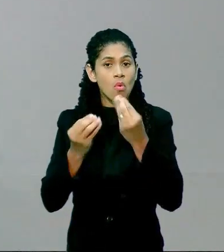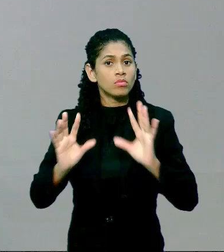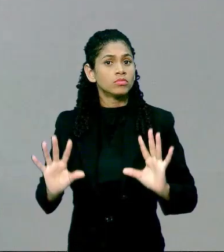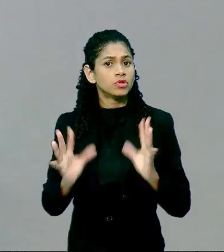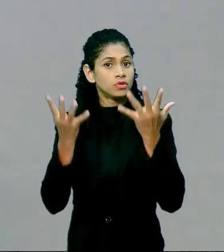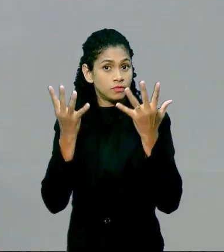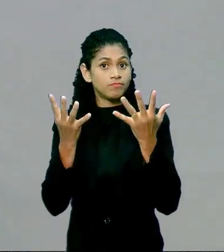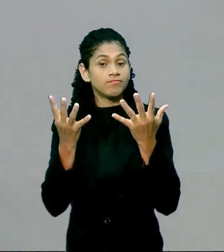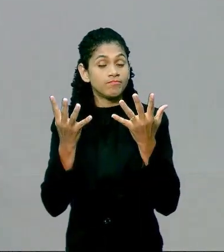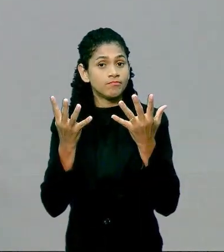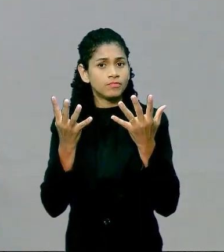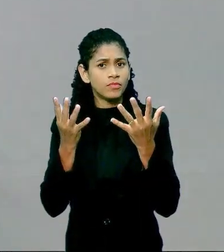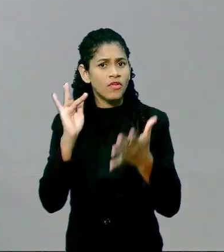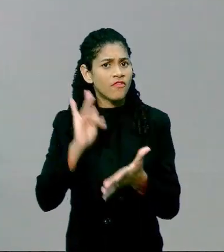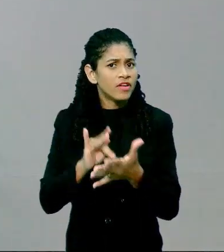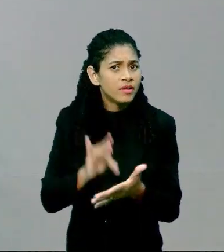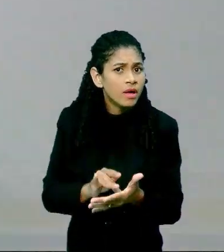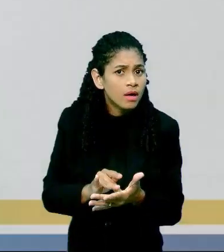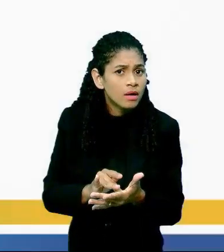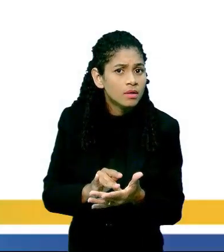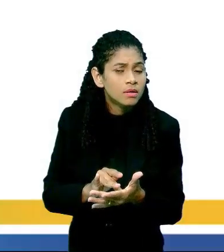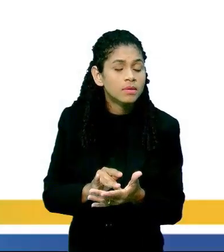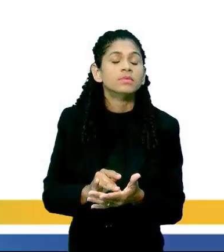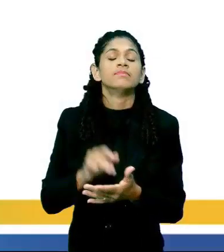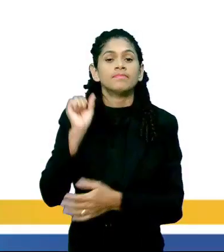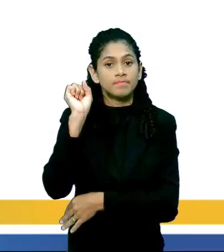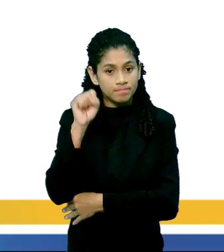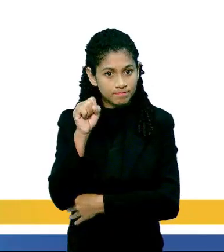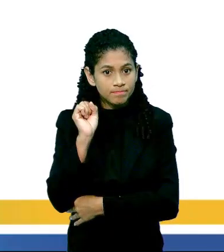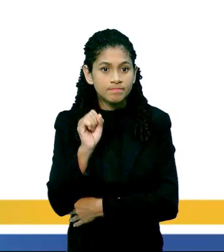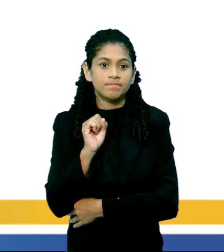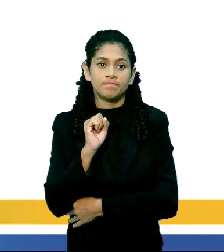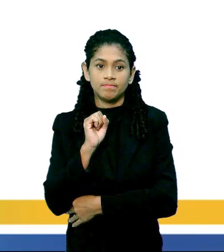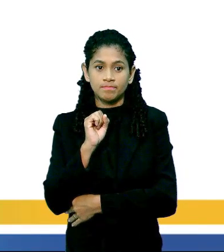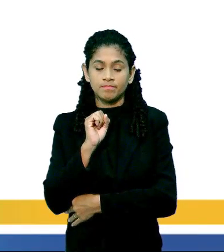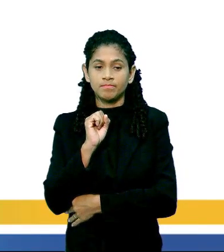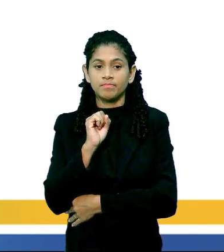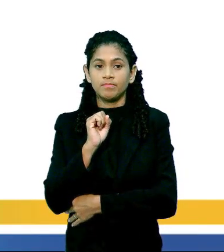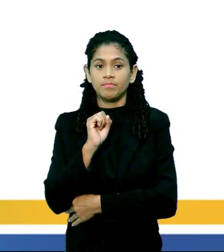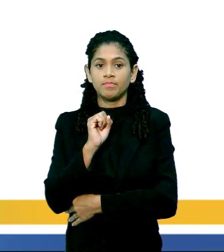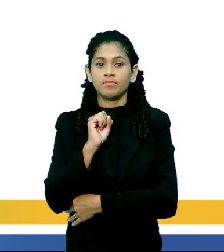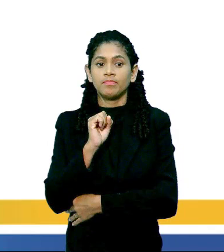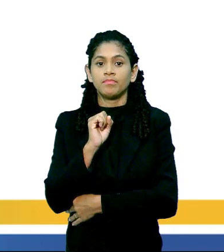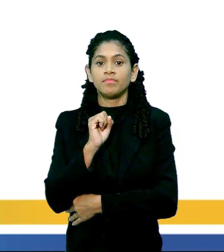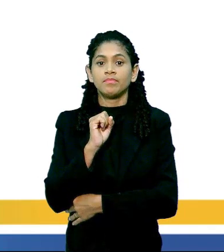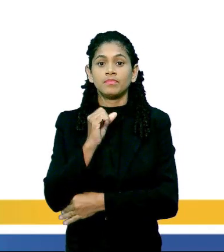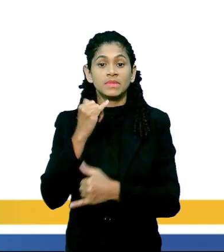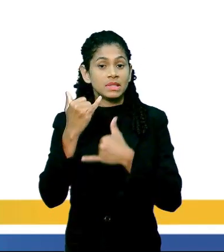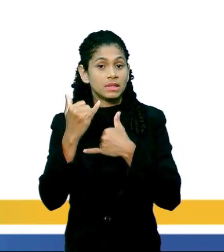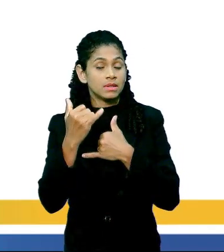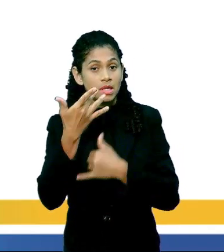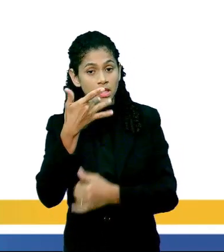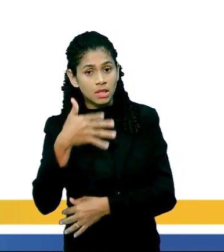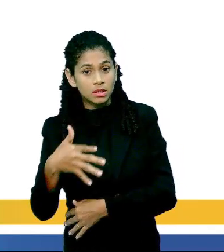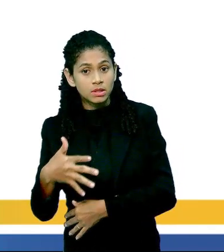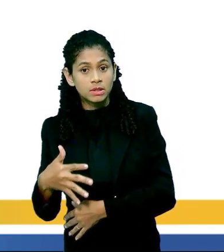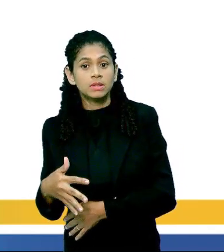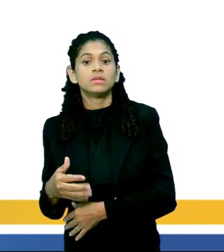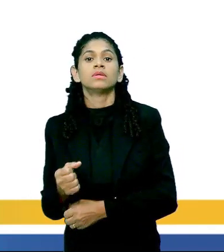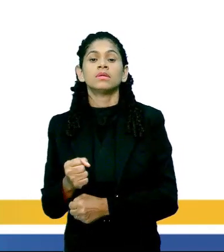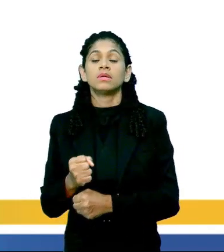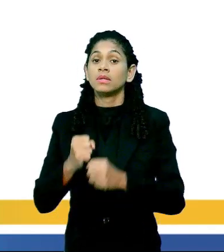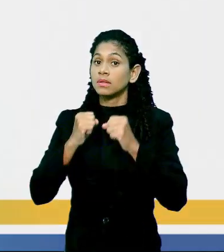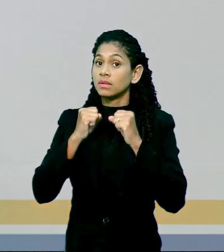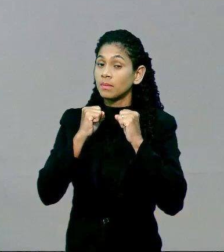Verdade ou mentira? Verdade. As brincadeiras, vamos até voltar lá, ó, uma vez que as crianças devem ser livres para escolher como se